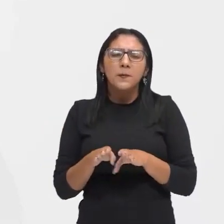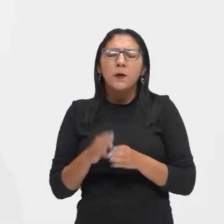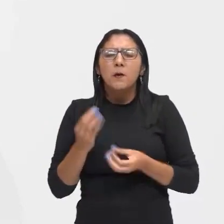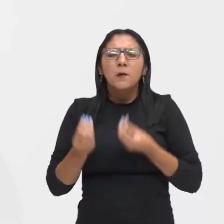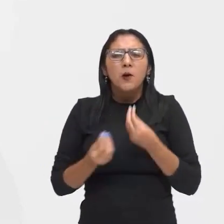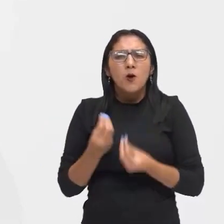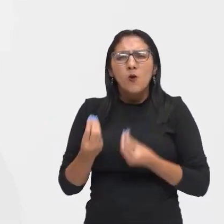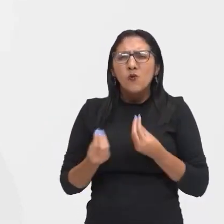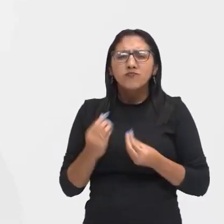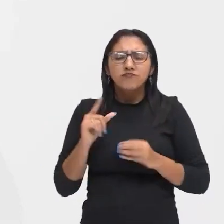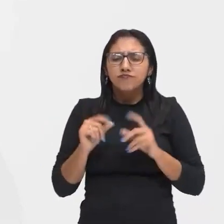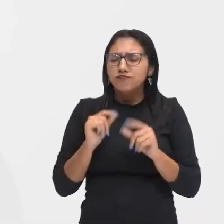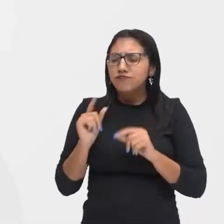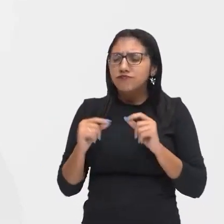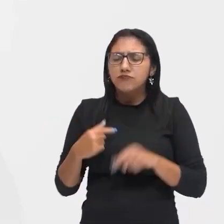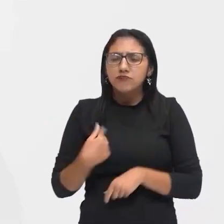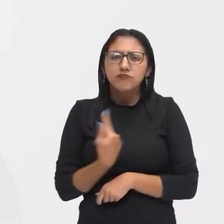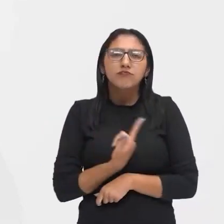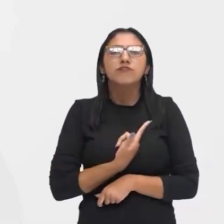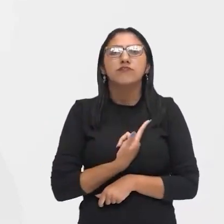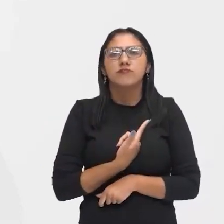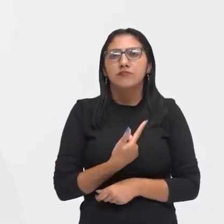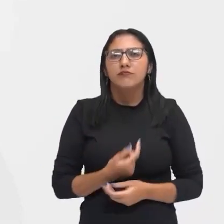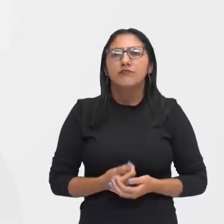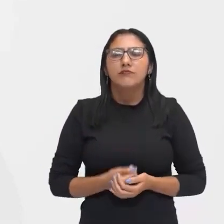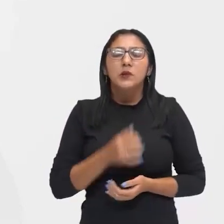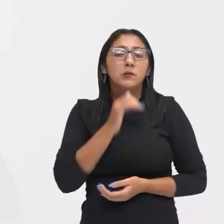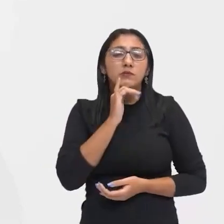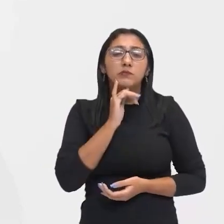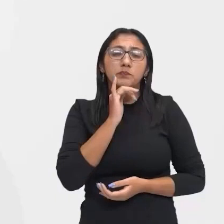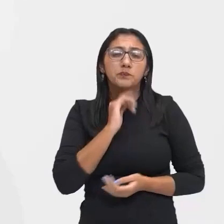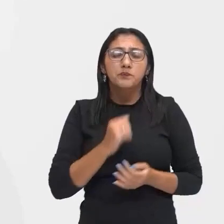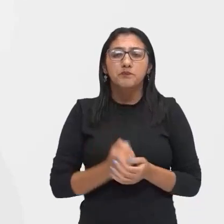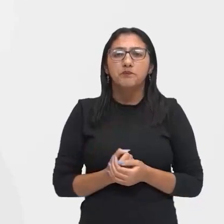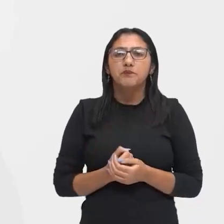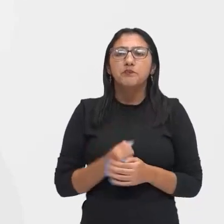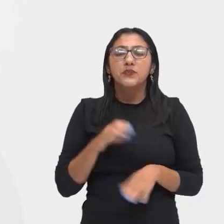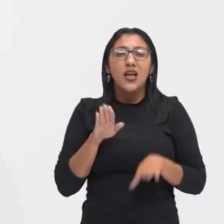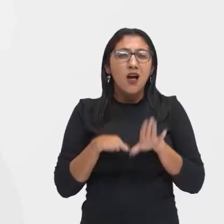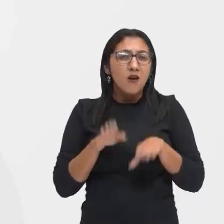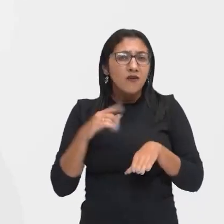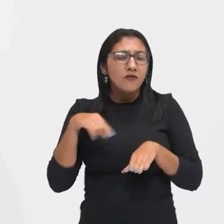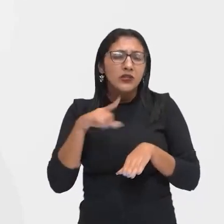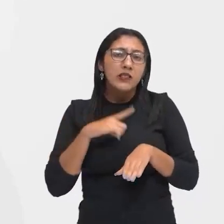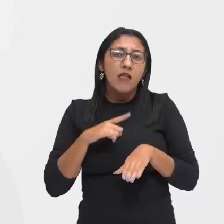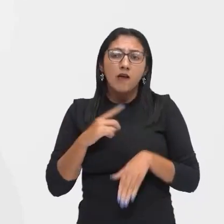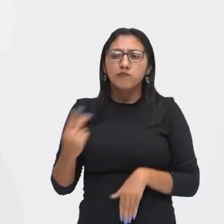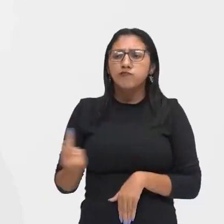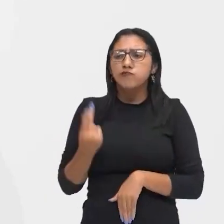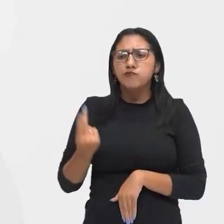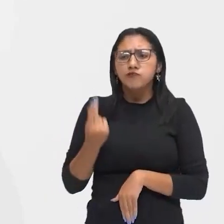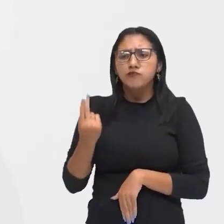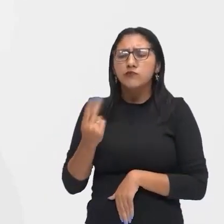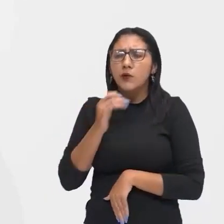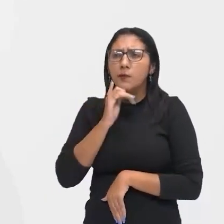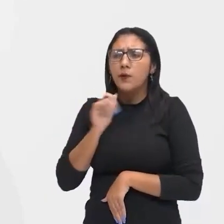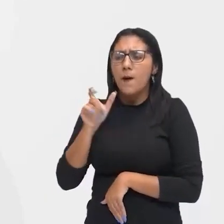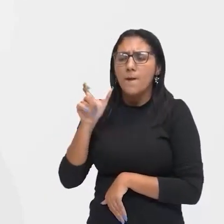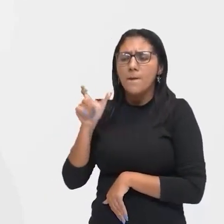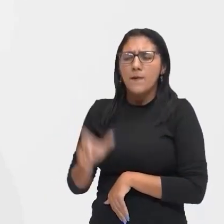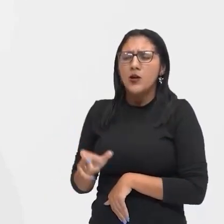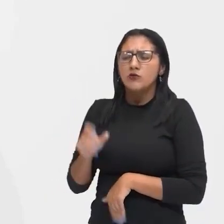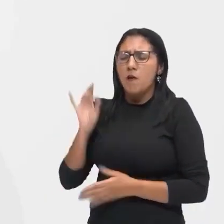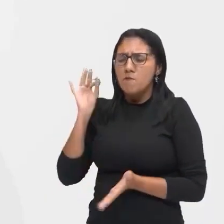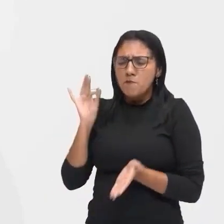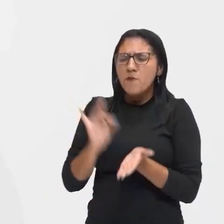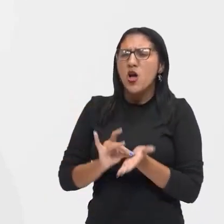nossas decisões. Por exemplo, talvez você valorize a honestidade. Você acredita em